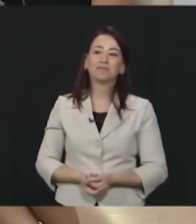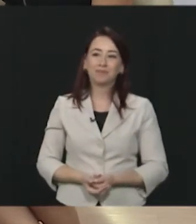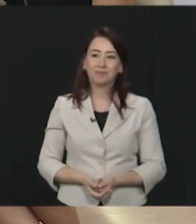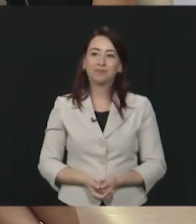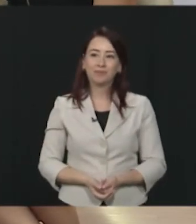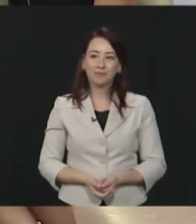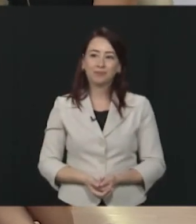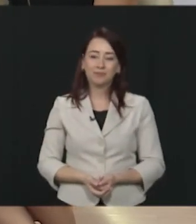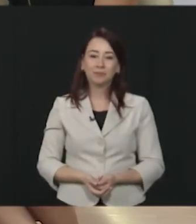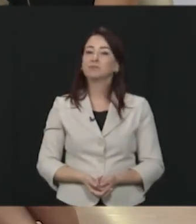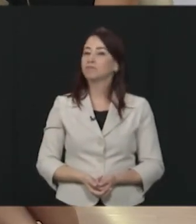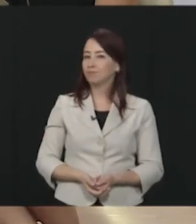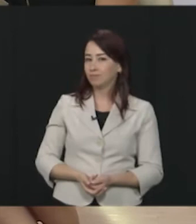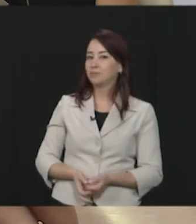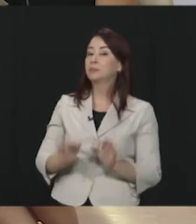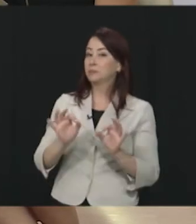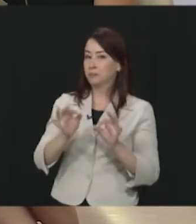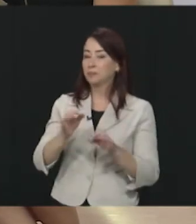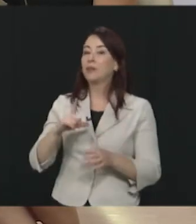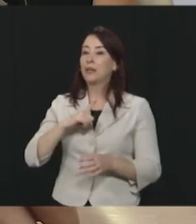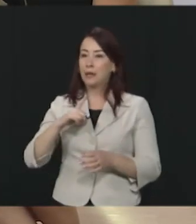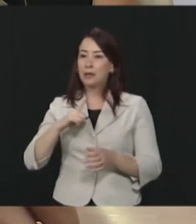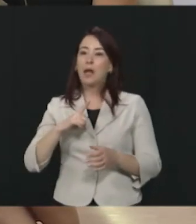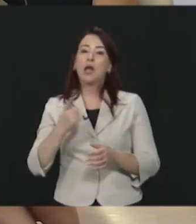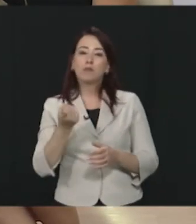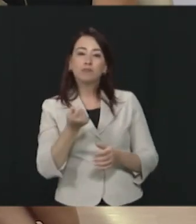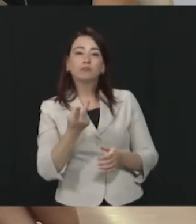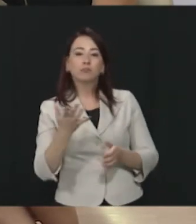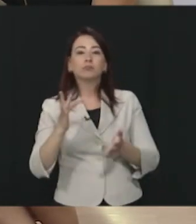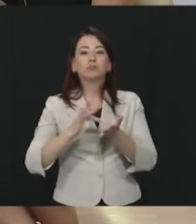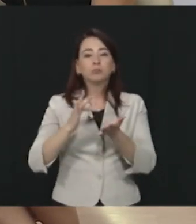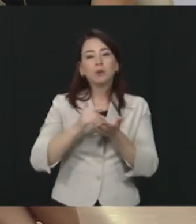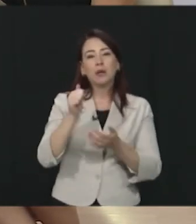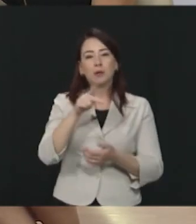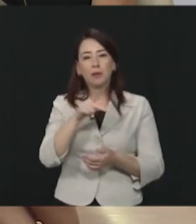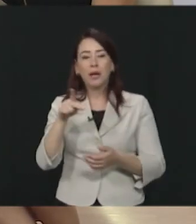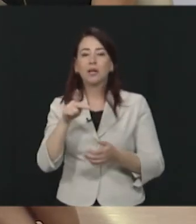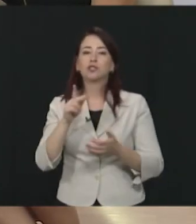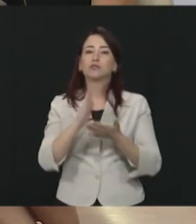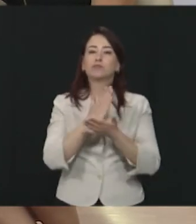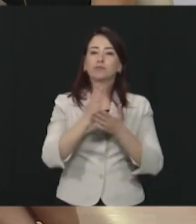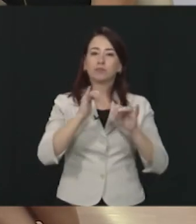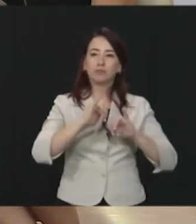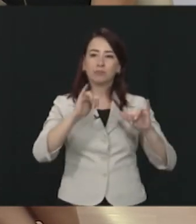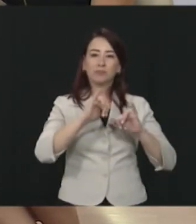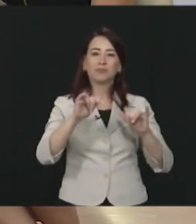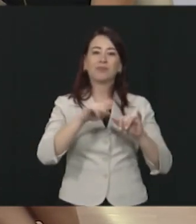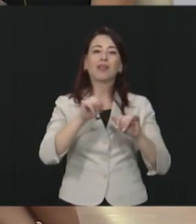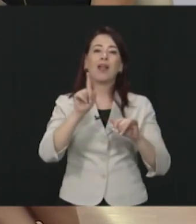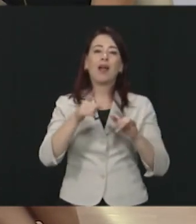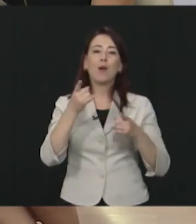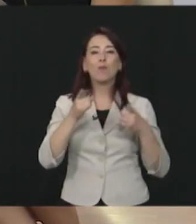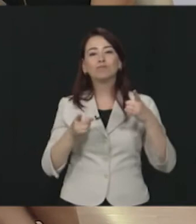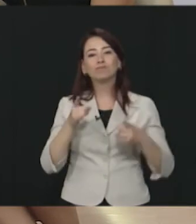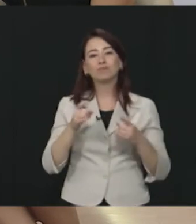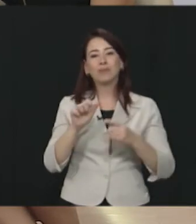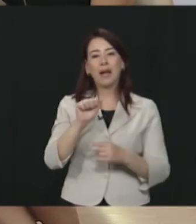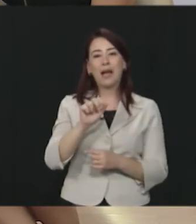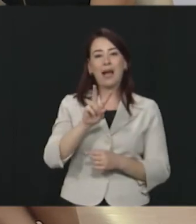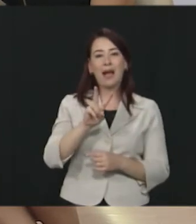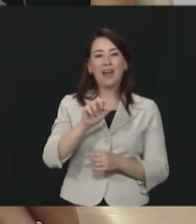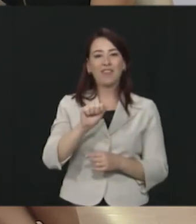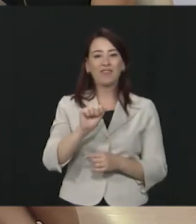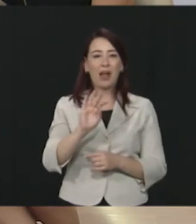Sim, tem alguns aplicativos já, um mais divulgado, mais conhecido, com o Avatar. E é o Avatar, então